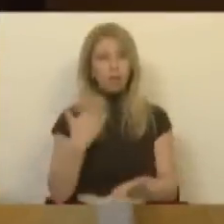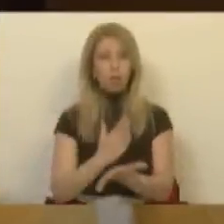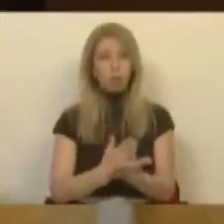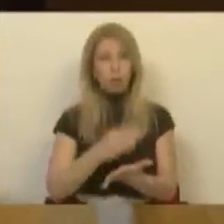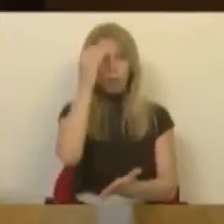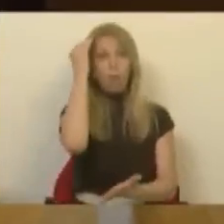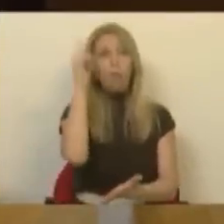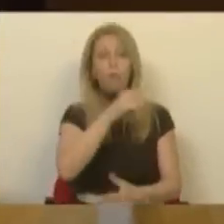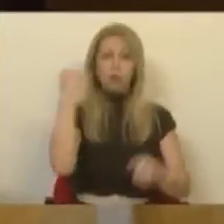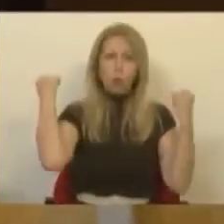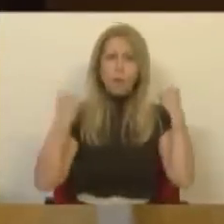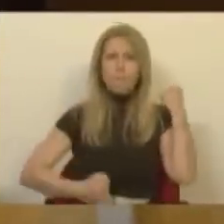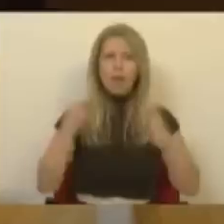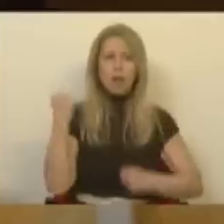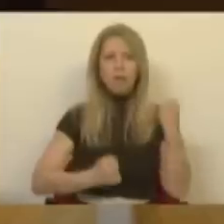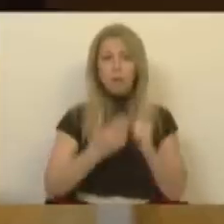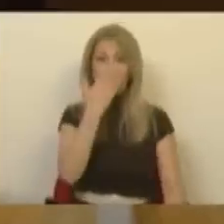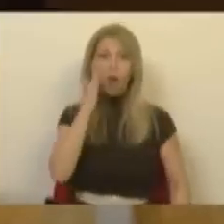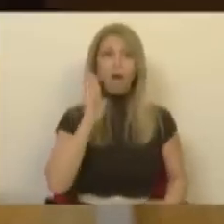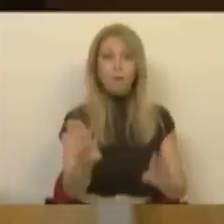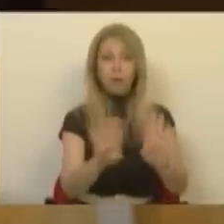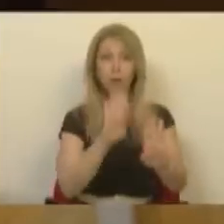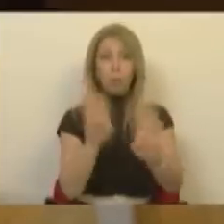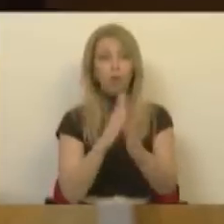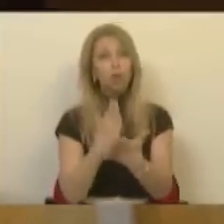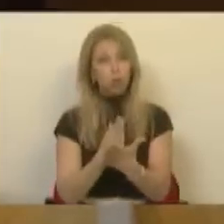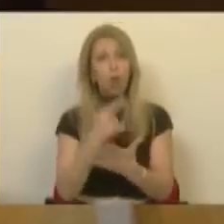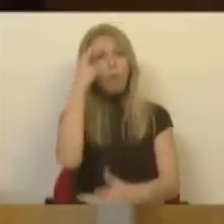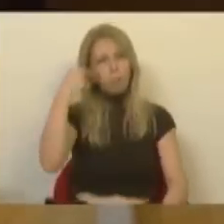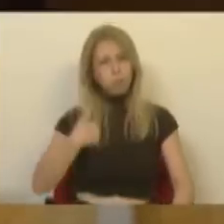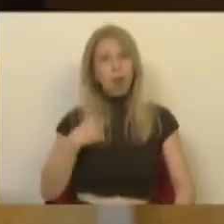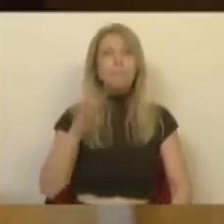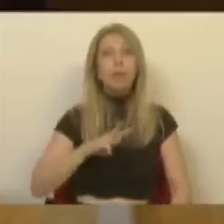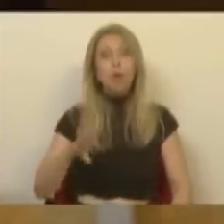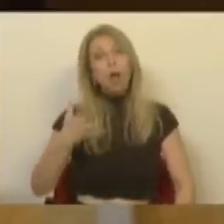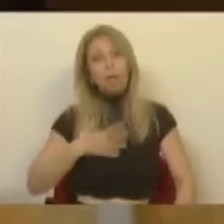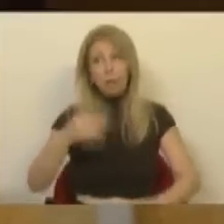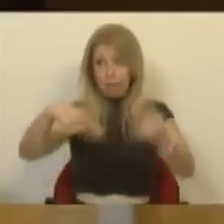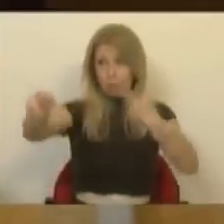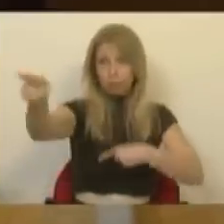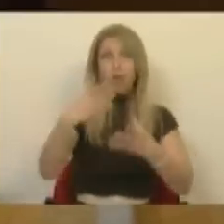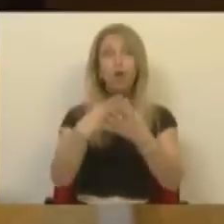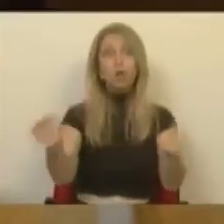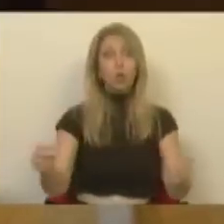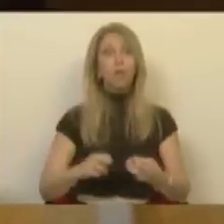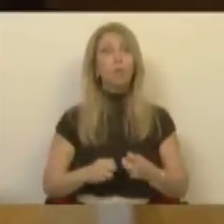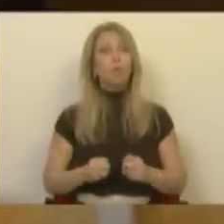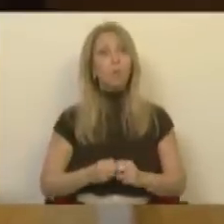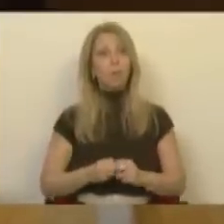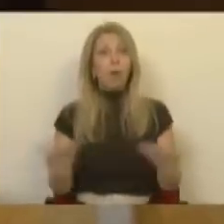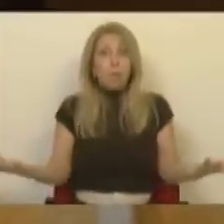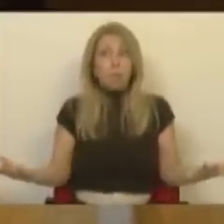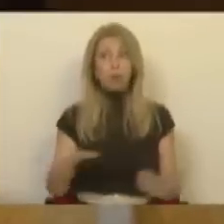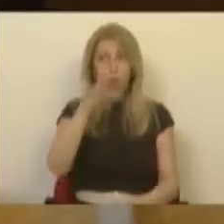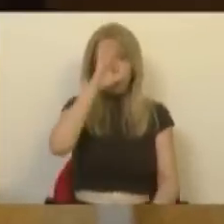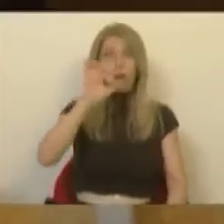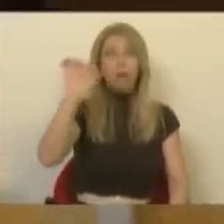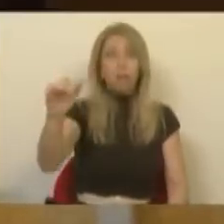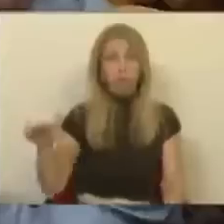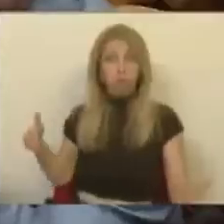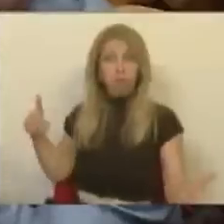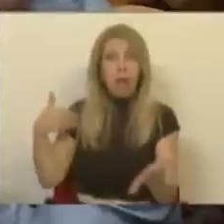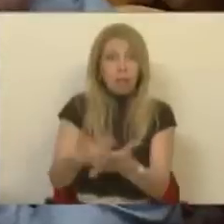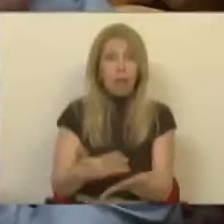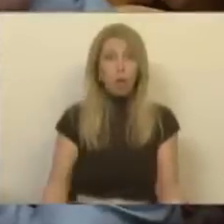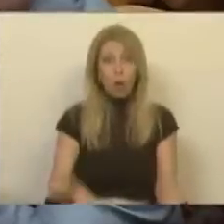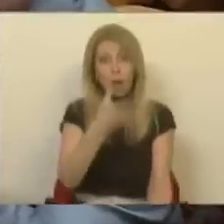legitimamente à porta da escolas mas sei que milhões querem que resolve o problema e infelizmente o seu governo Continua sem conseguir resolver obrigado